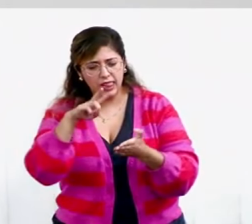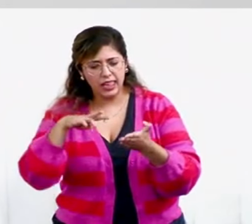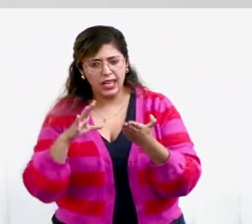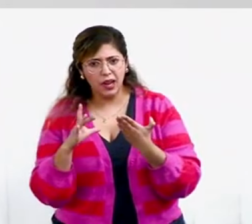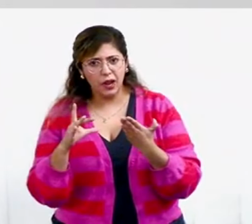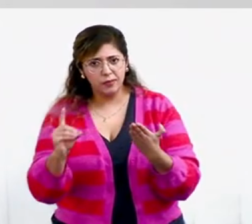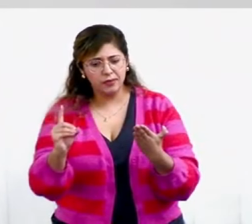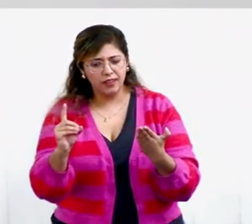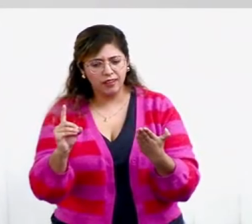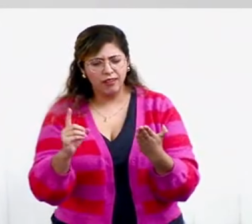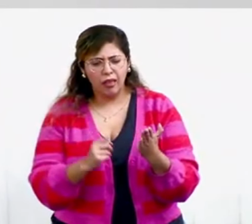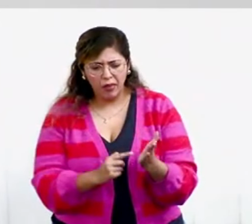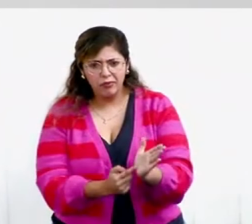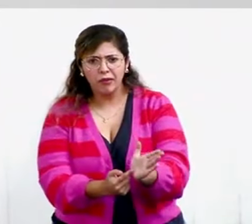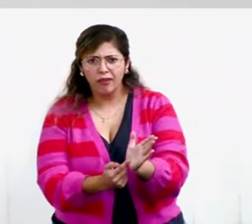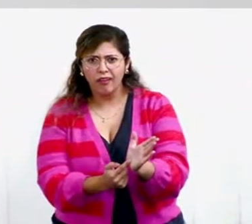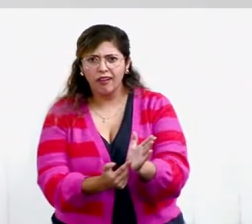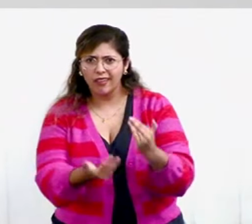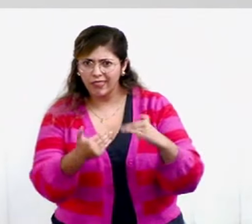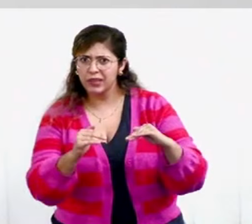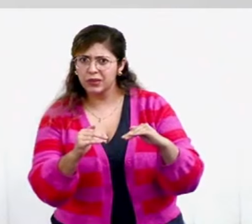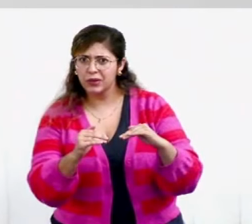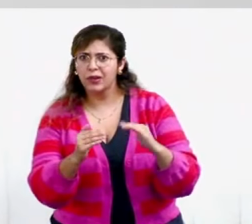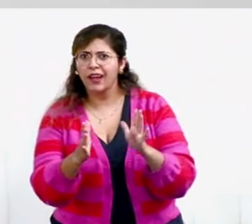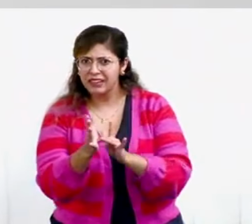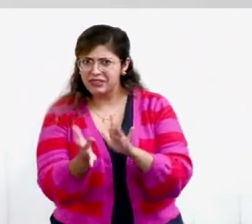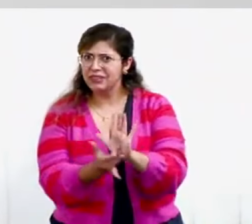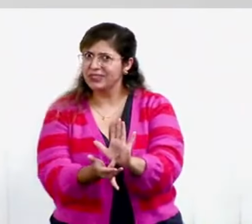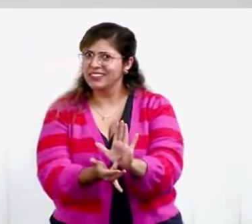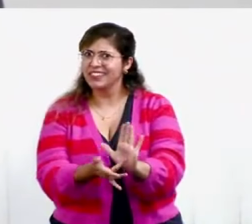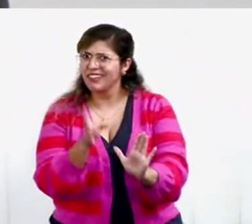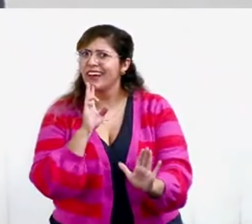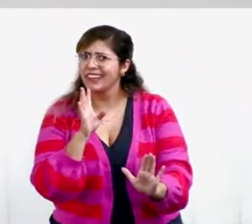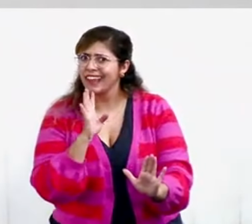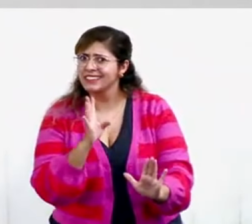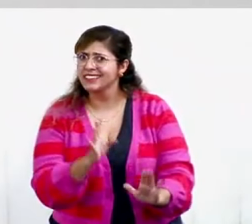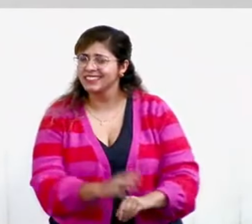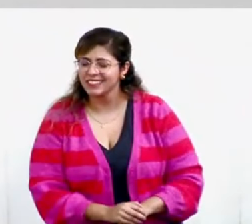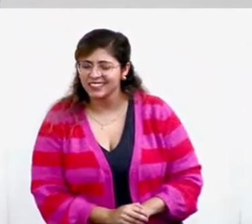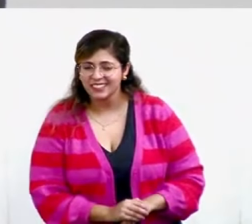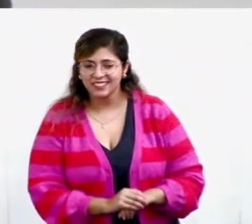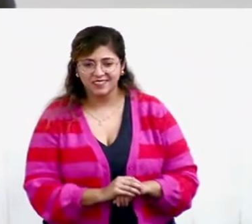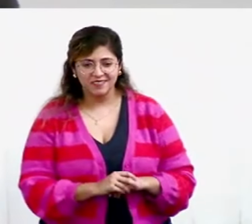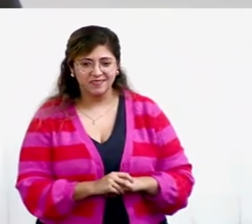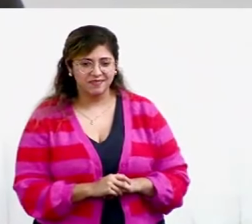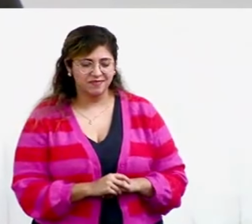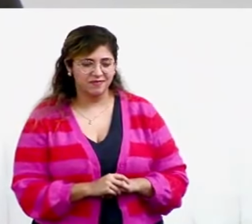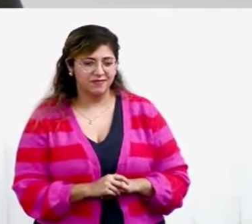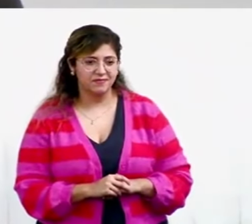conteúdo é Cristo. Olha que interessante, o texto está dizendo aqui que eles